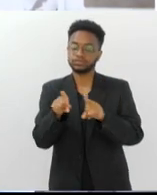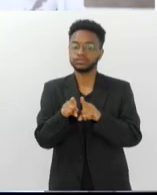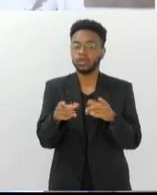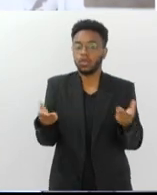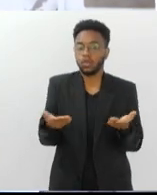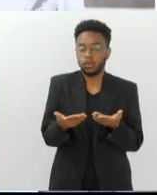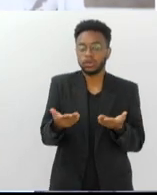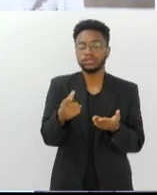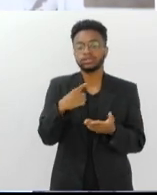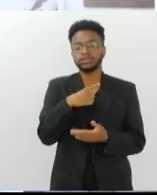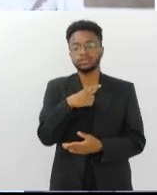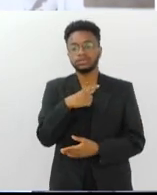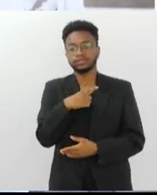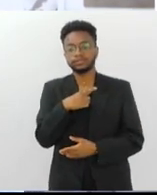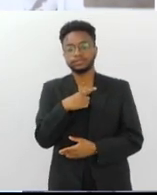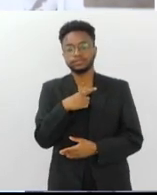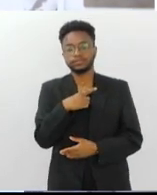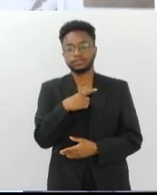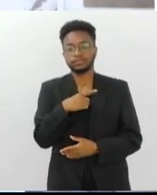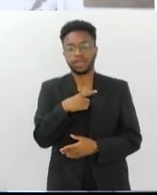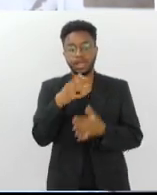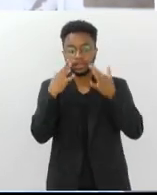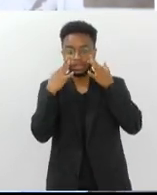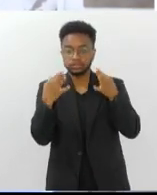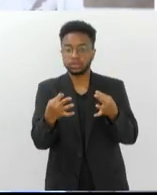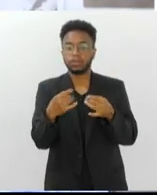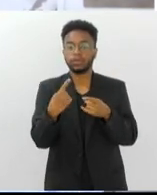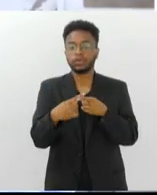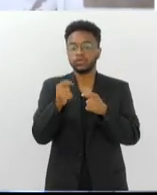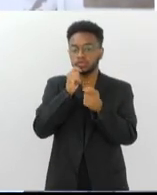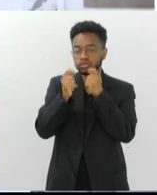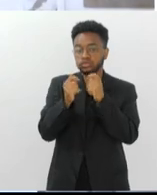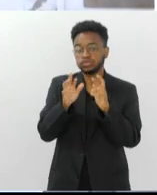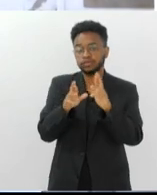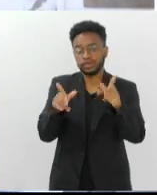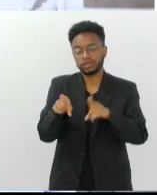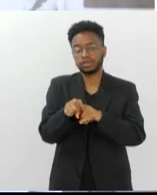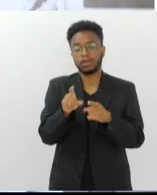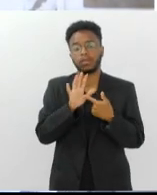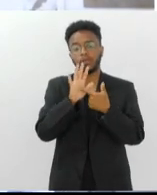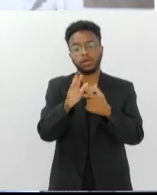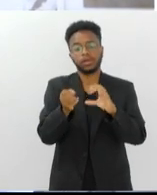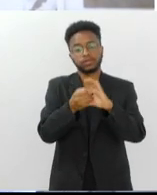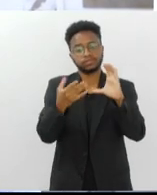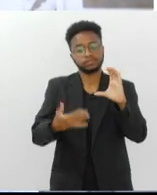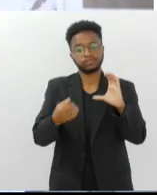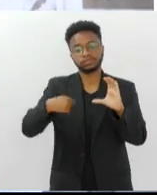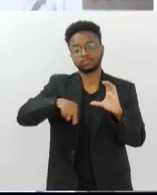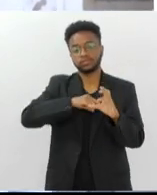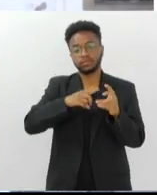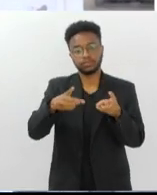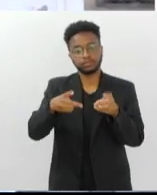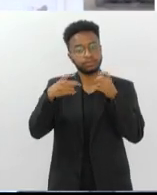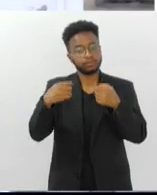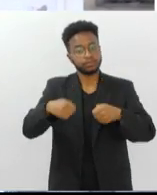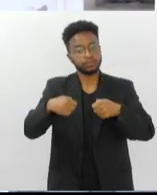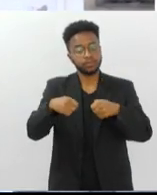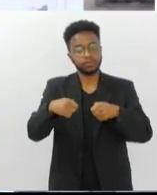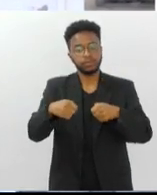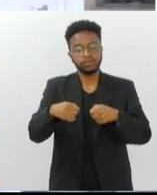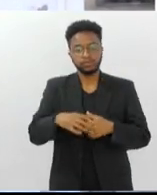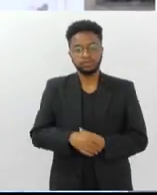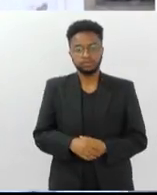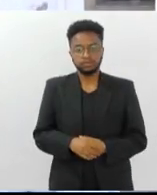um olhar do jornalista Washington muito diferenciado, trazendo aspectos que você precisa observar quando fizer essas